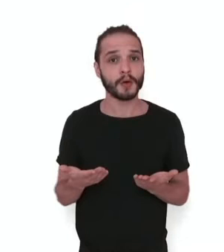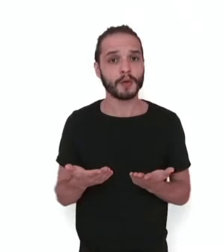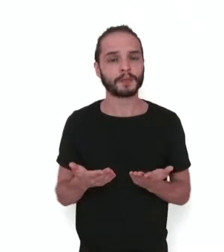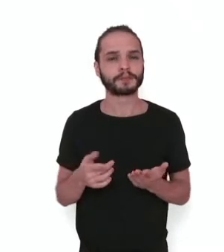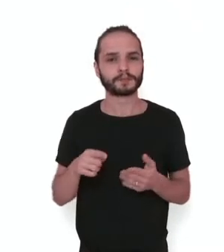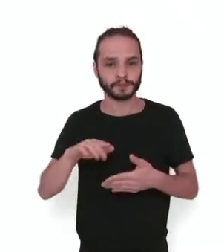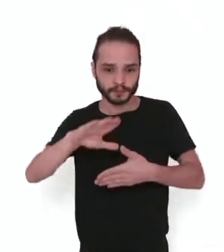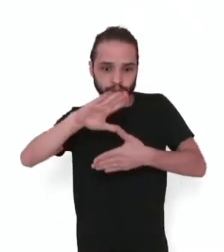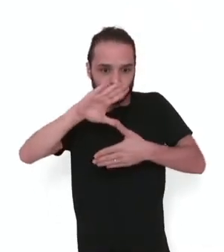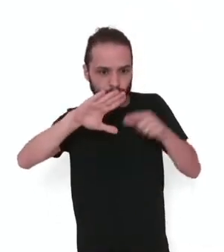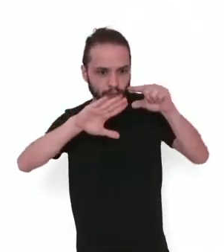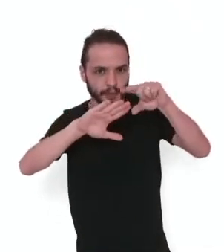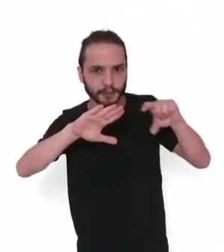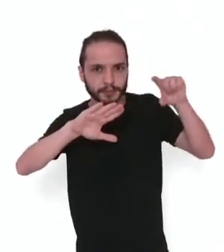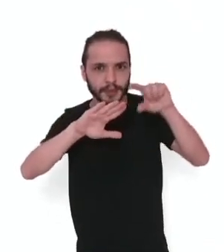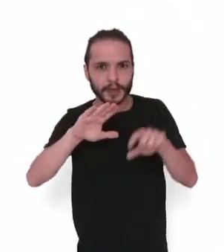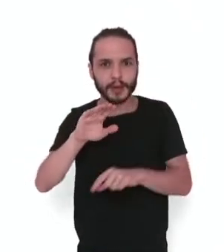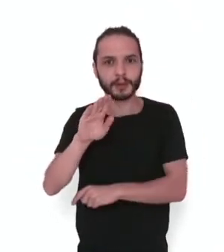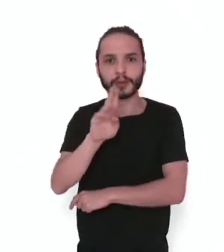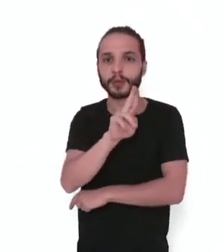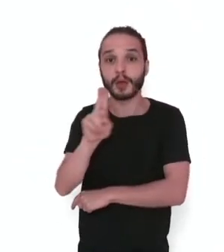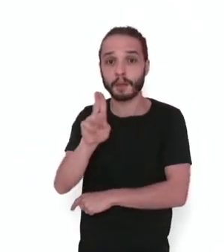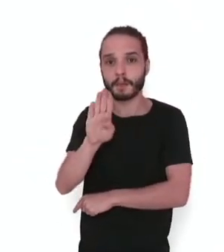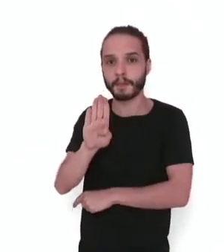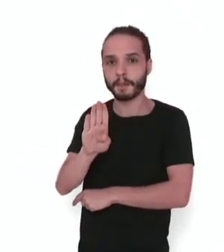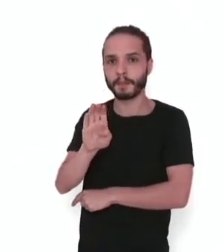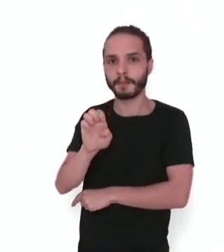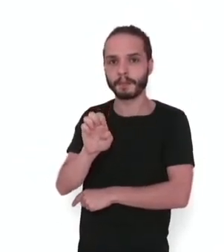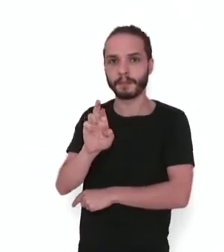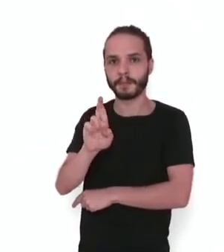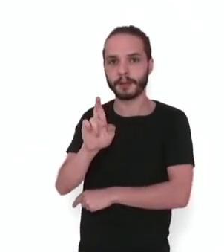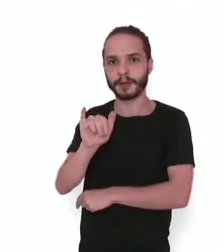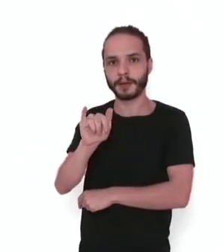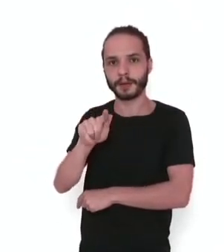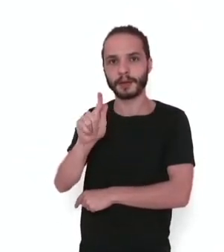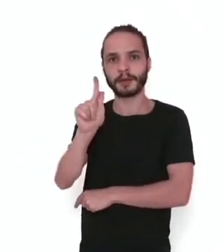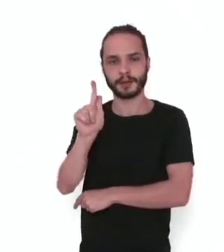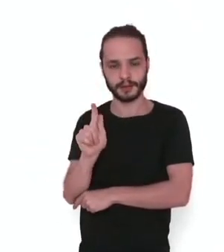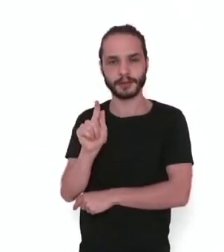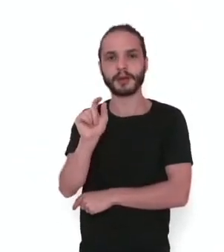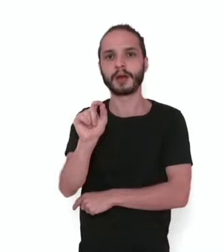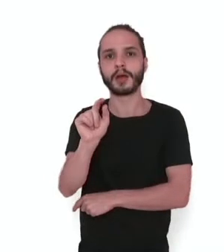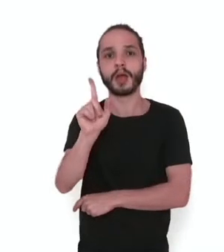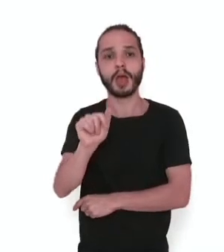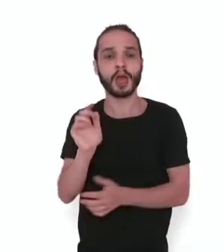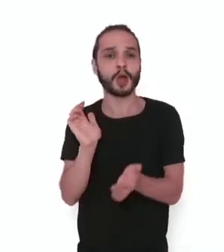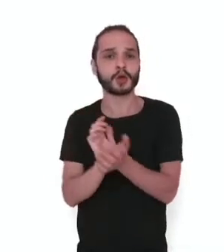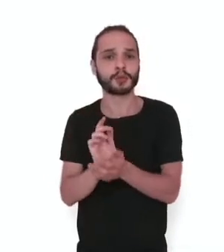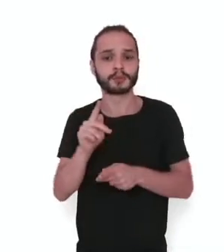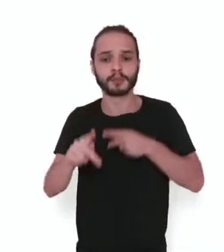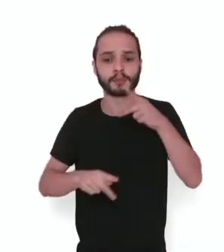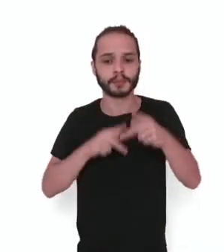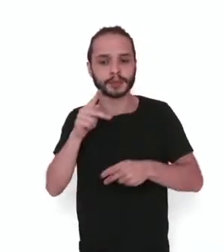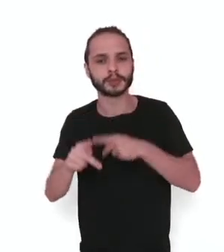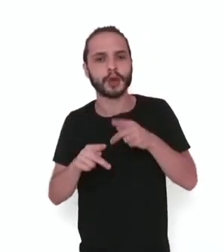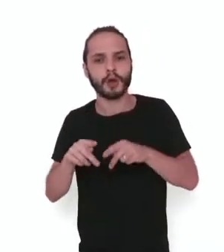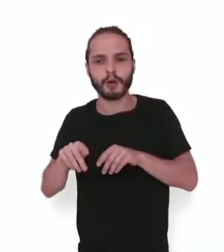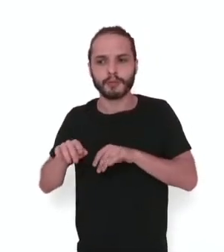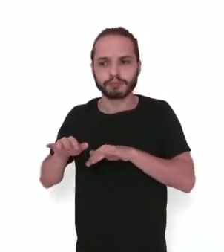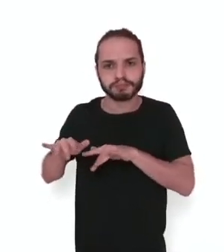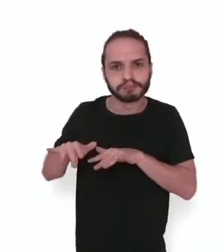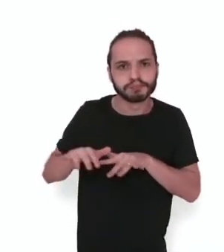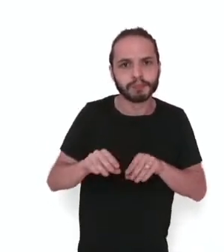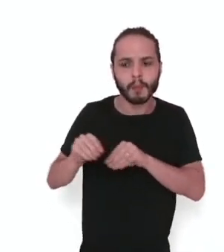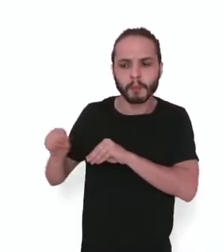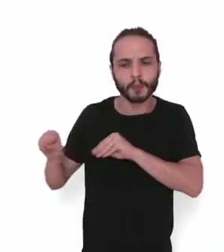de Bering se tornou uma passagem para grupos humanos nômades que caçavam mamutes e ursos na região, né?